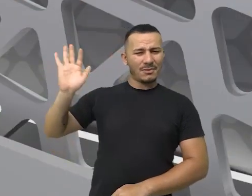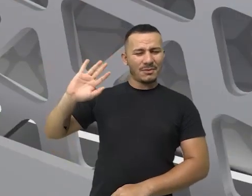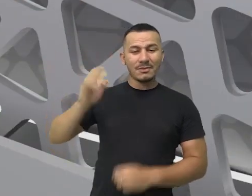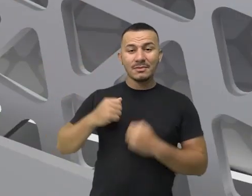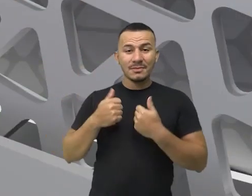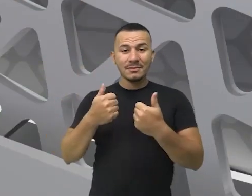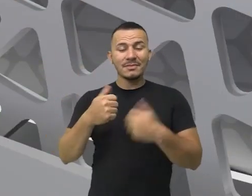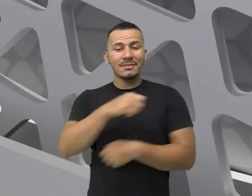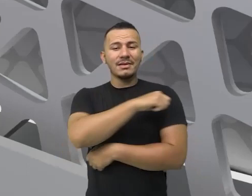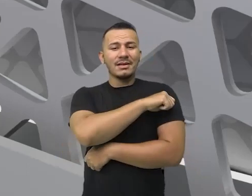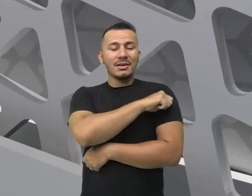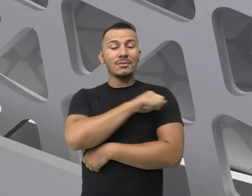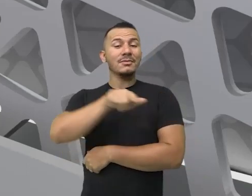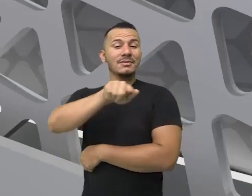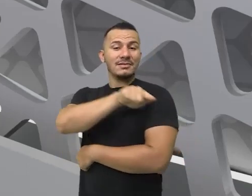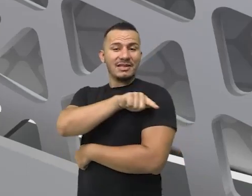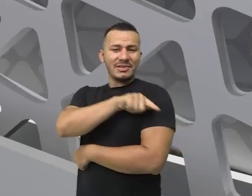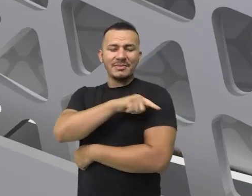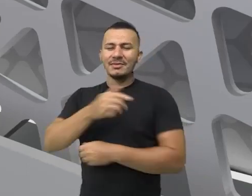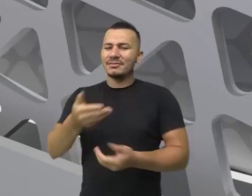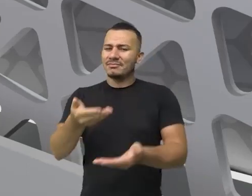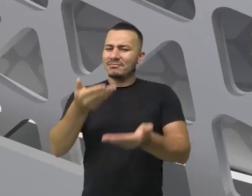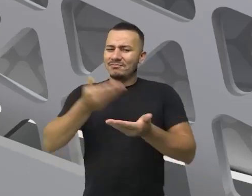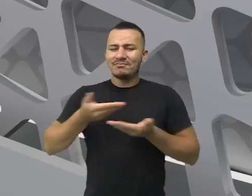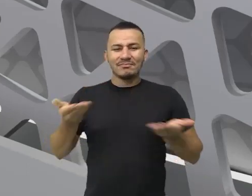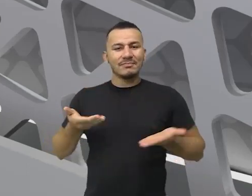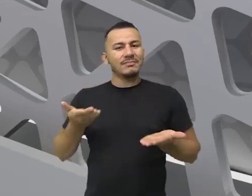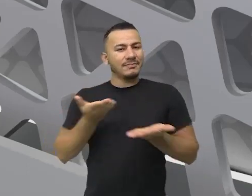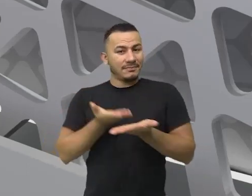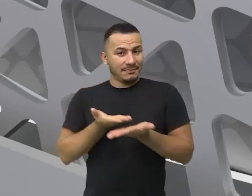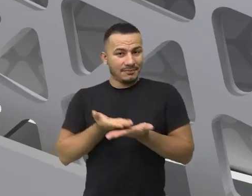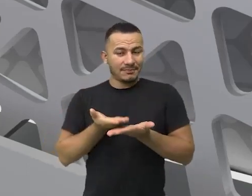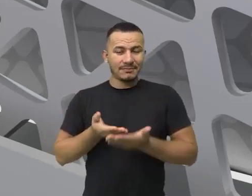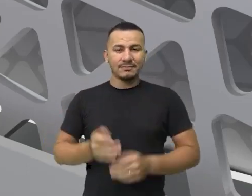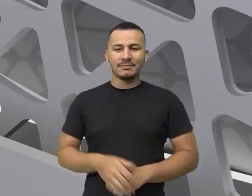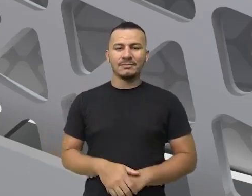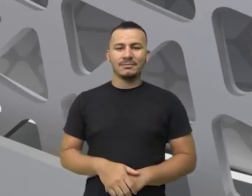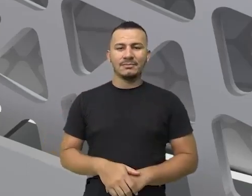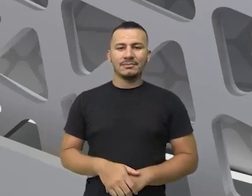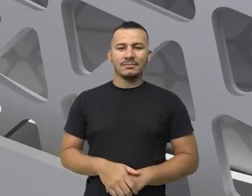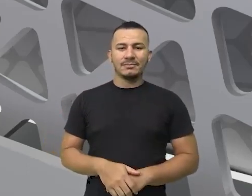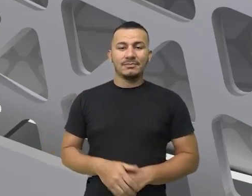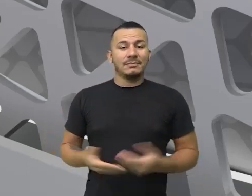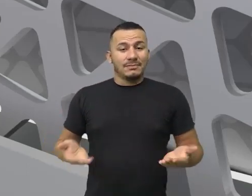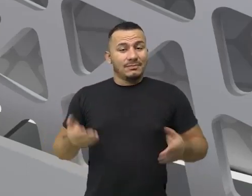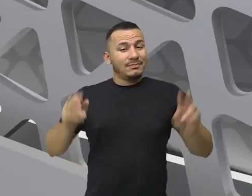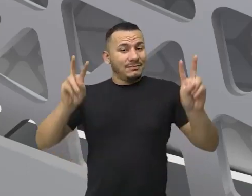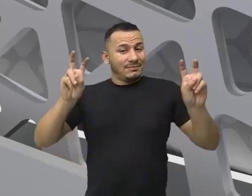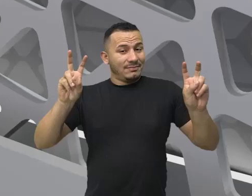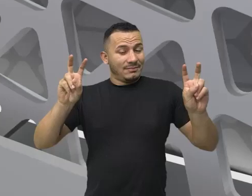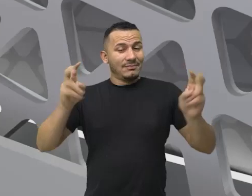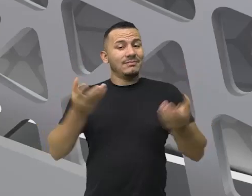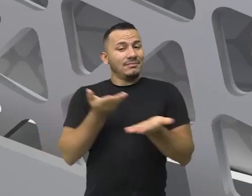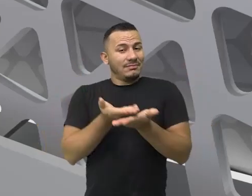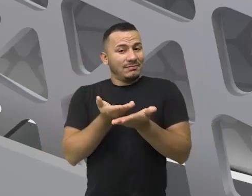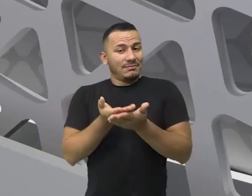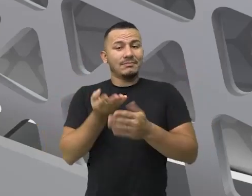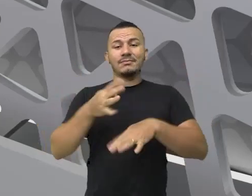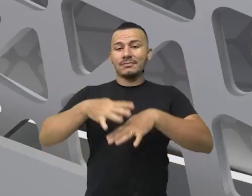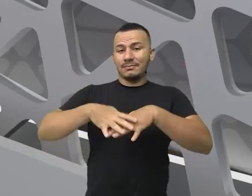Olá, meus queridos alunos do 7º ano, sejam todos muito bem-vindos. Hoje mais uma aula de matemática, aqui